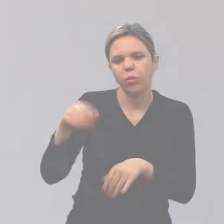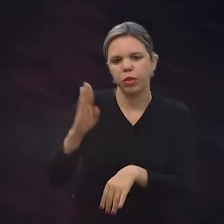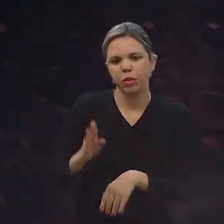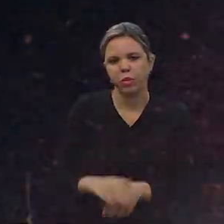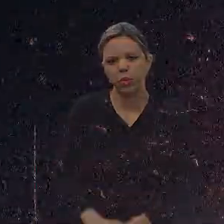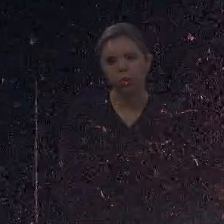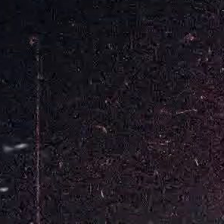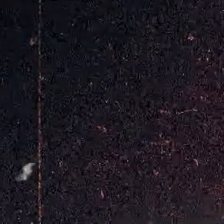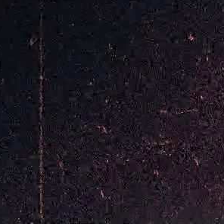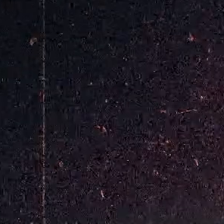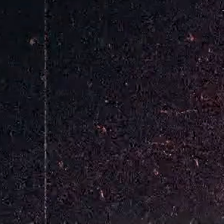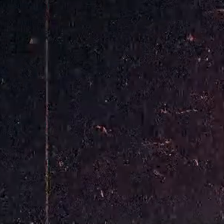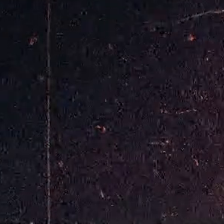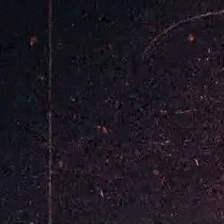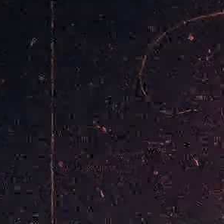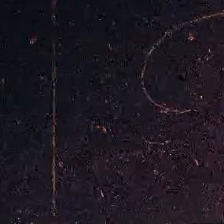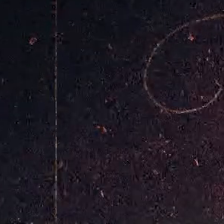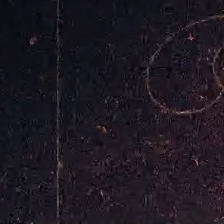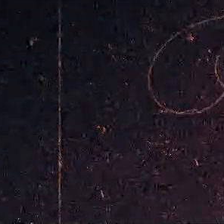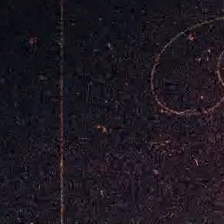Brasil.